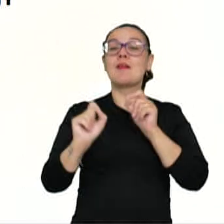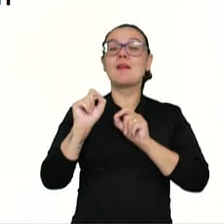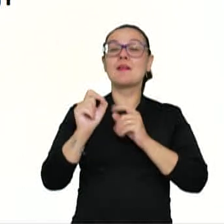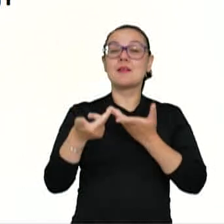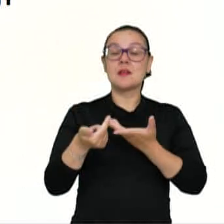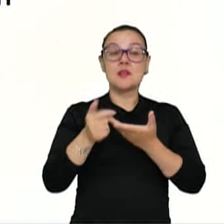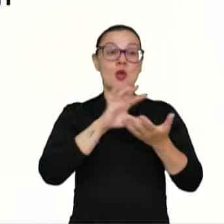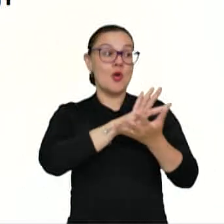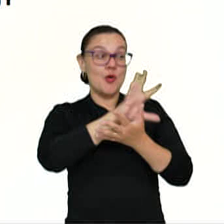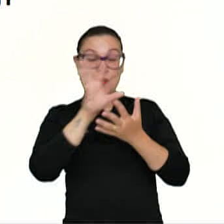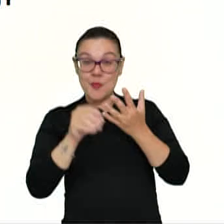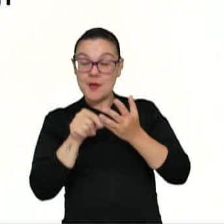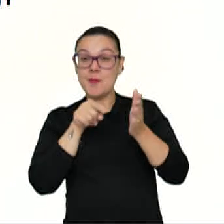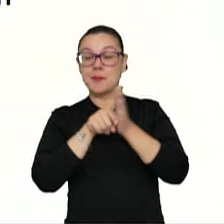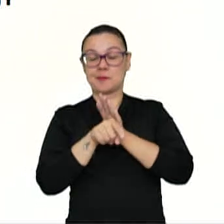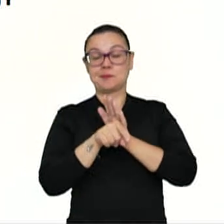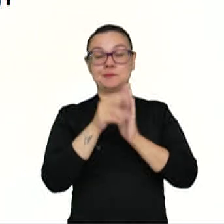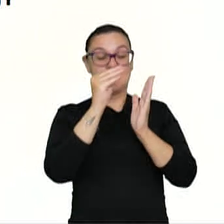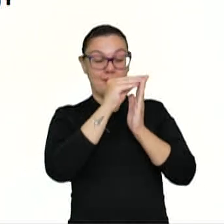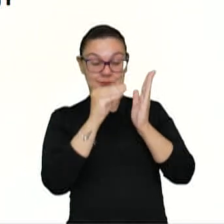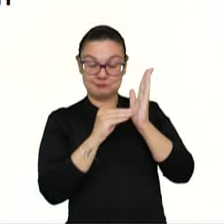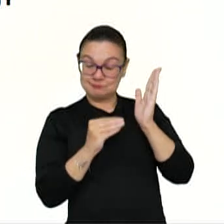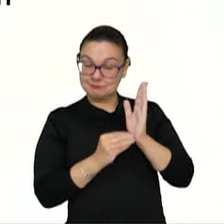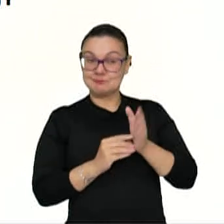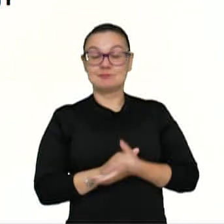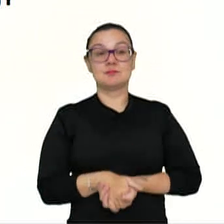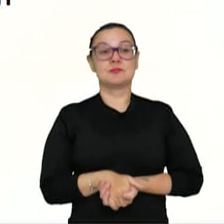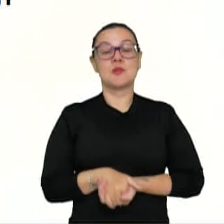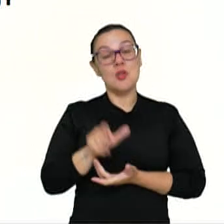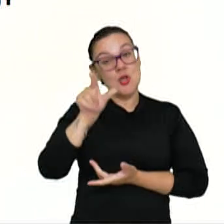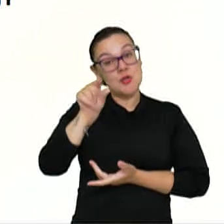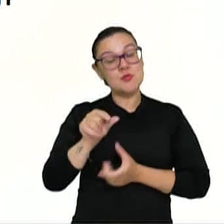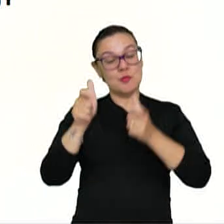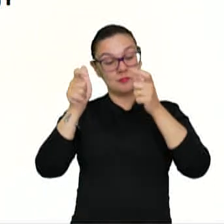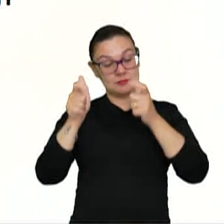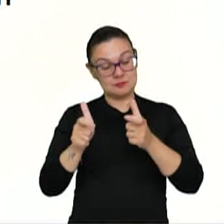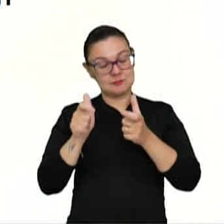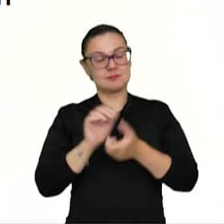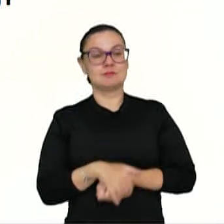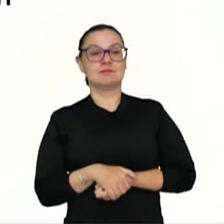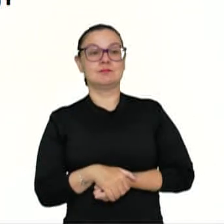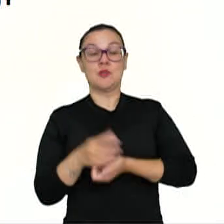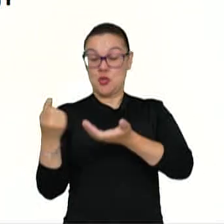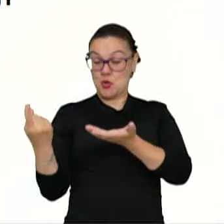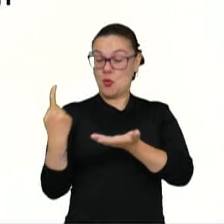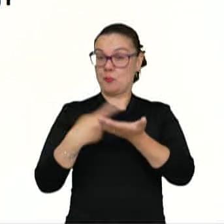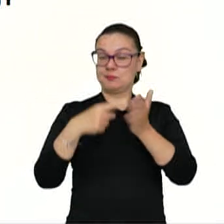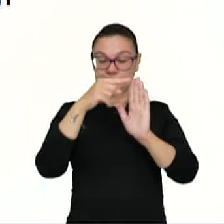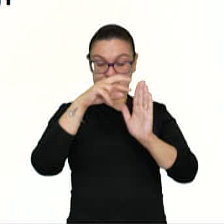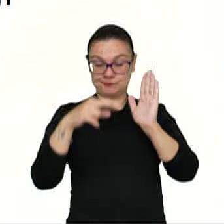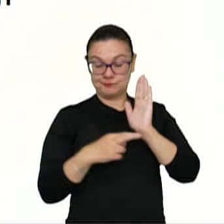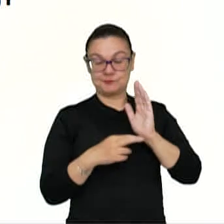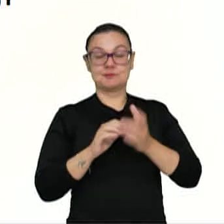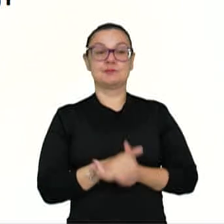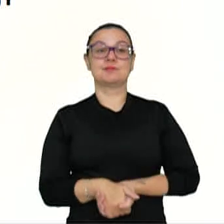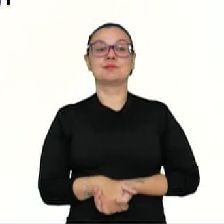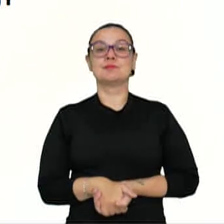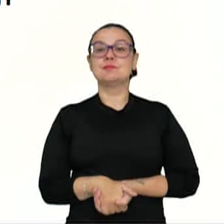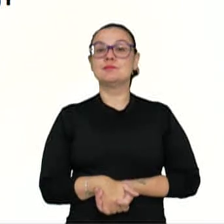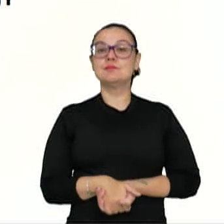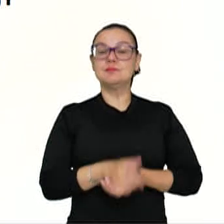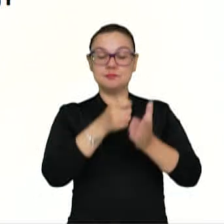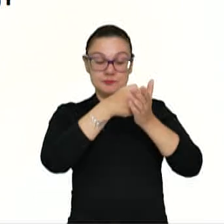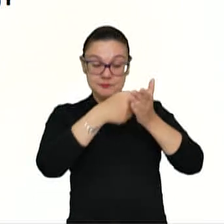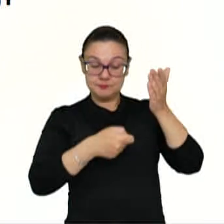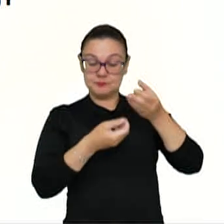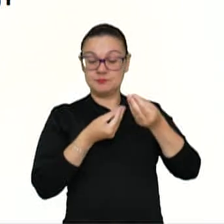essas perguntinhas você tem que responder no teu roteiro. Escolha um local e defina o roteiro, tá? Escreva